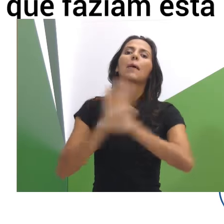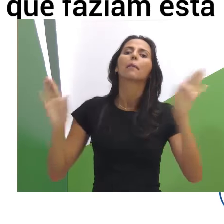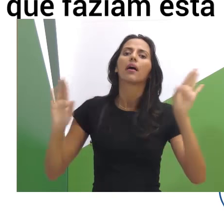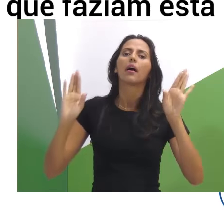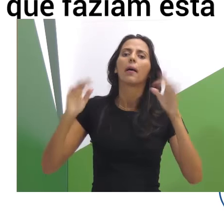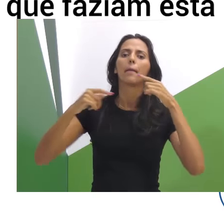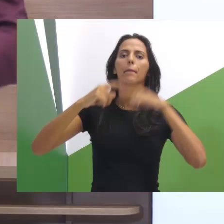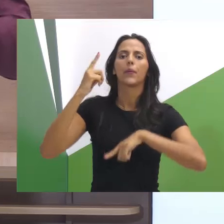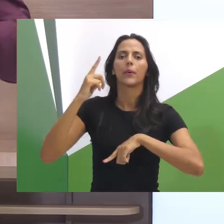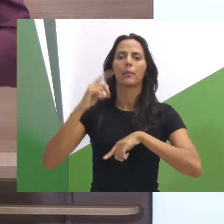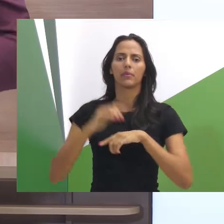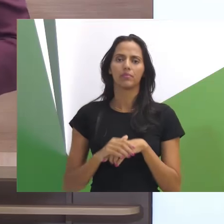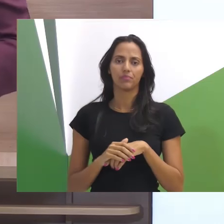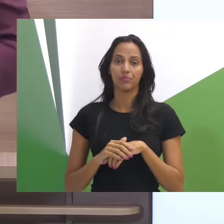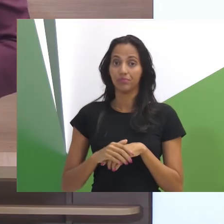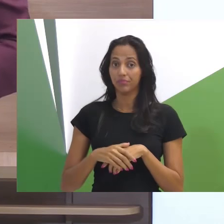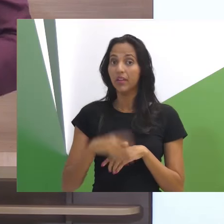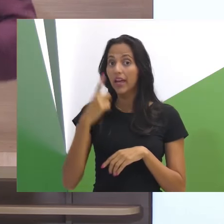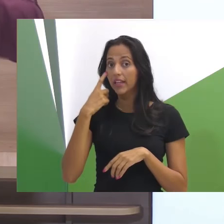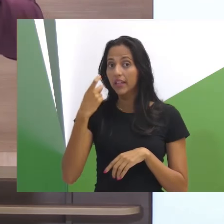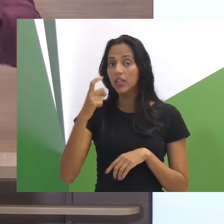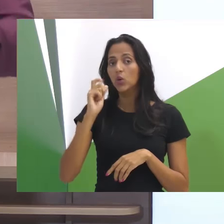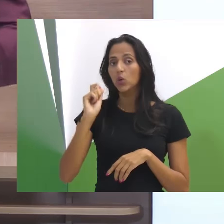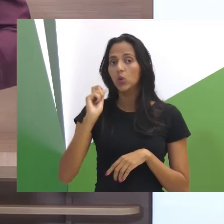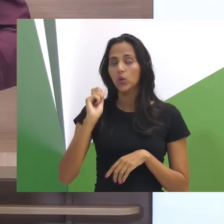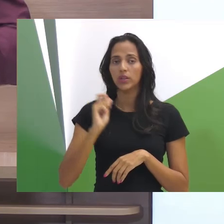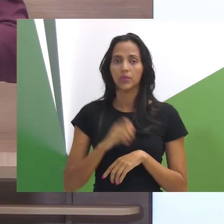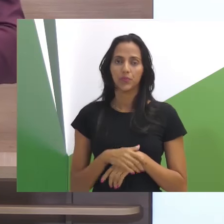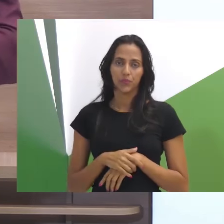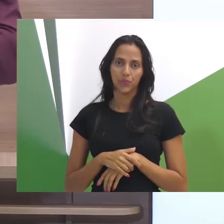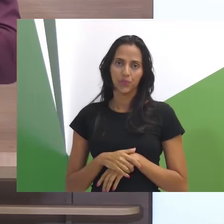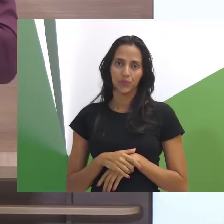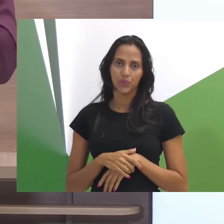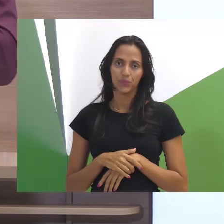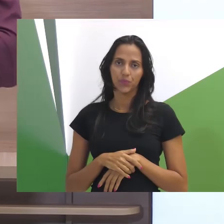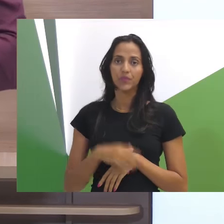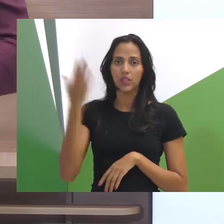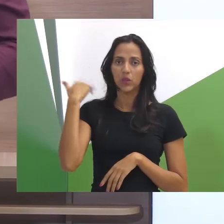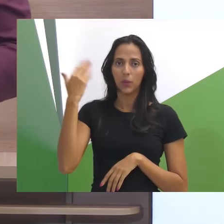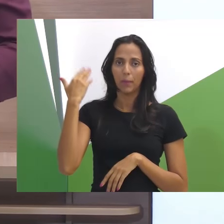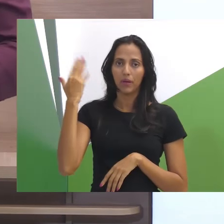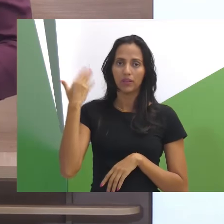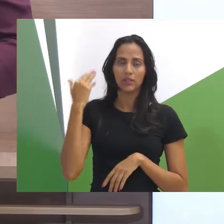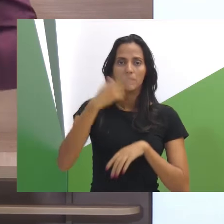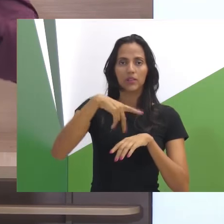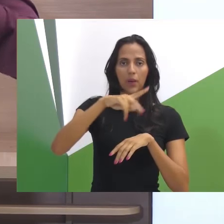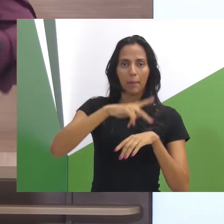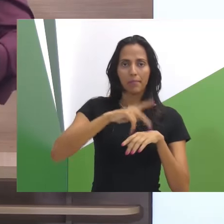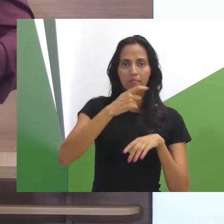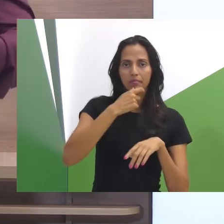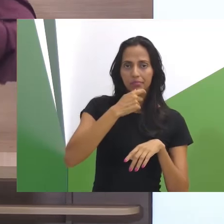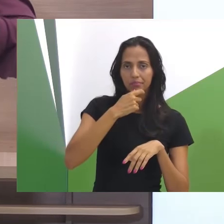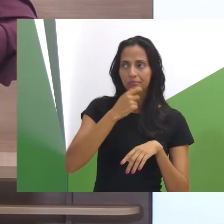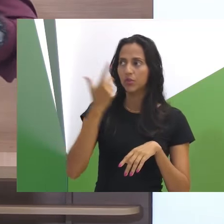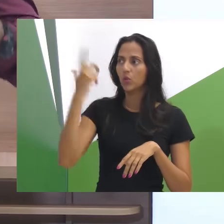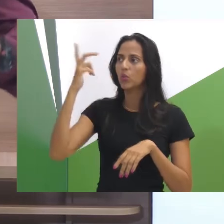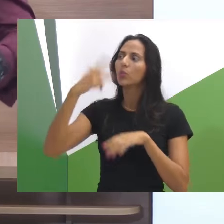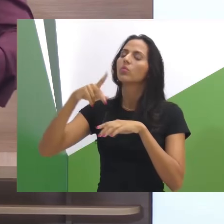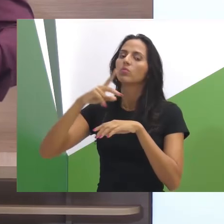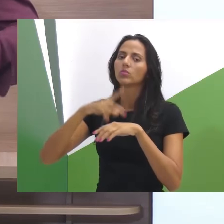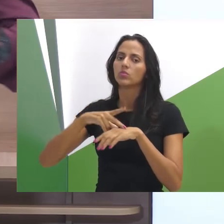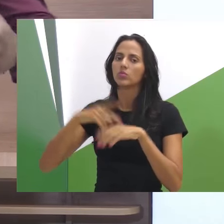que faziam essa prática. O mais interessante é que, nesse acordo, não entram os Estados Unidos. E aí, alguns